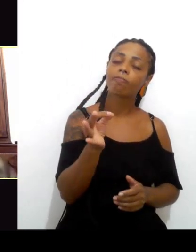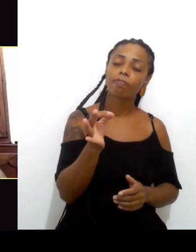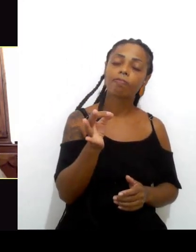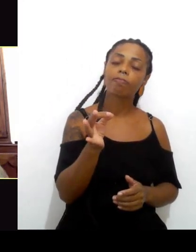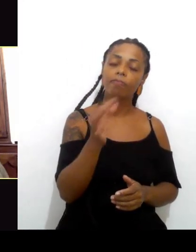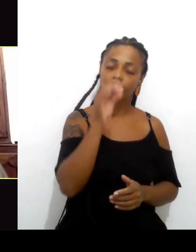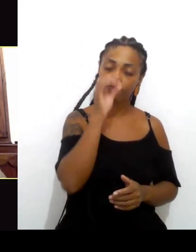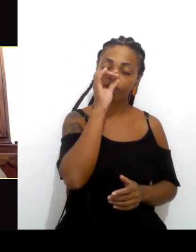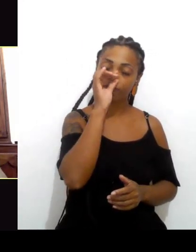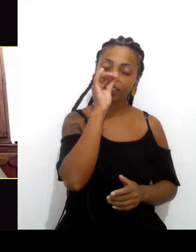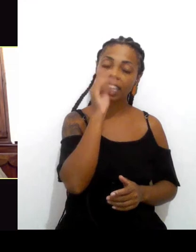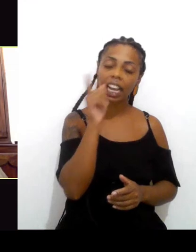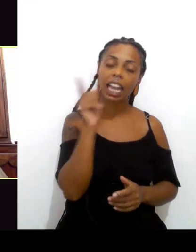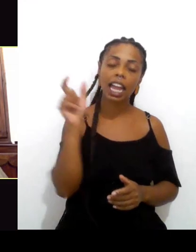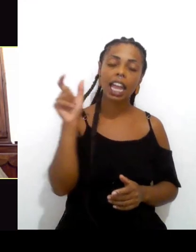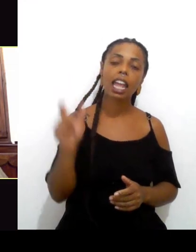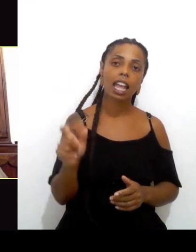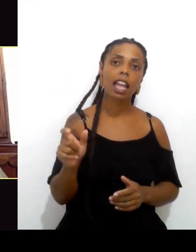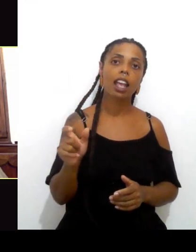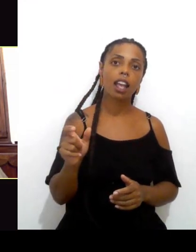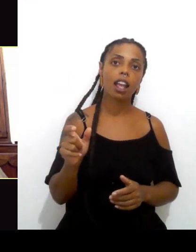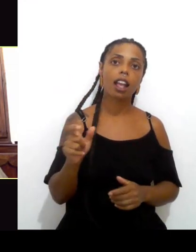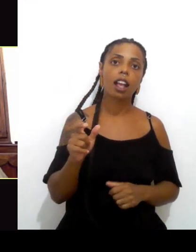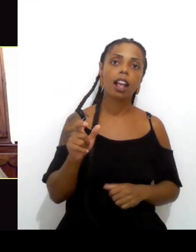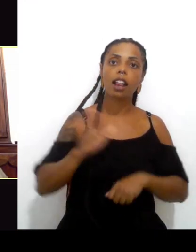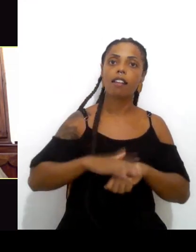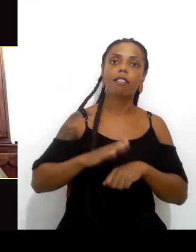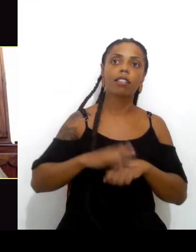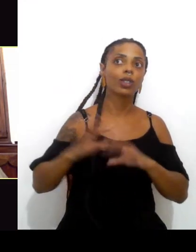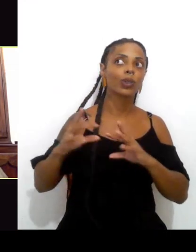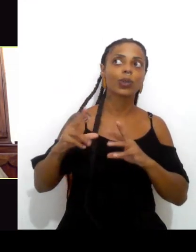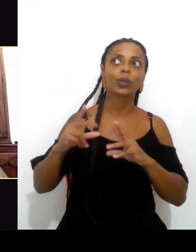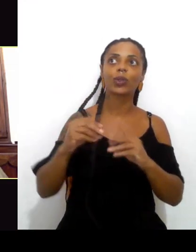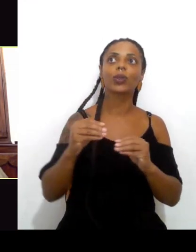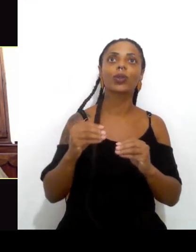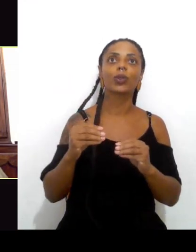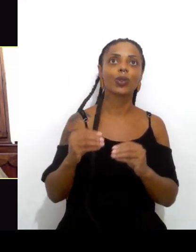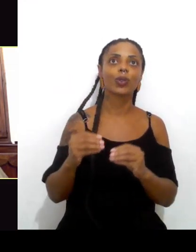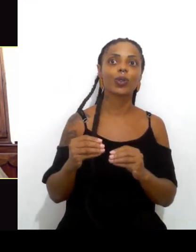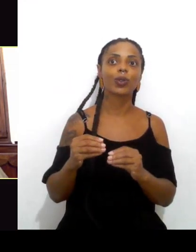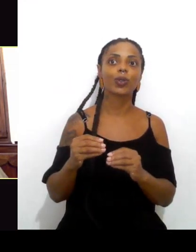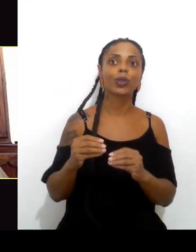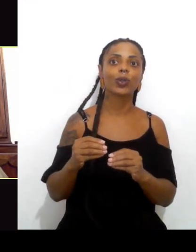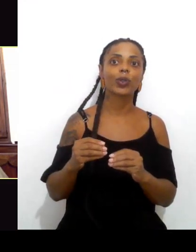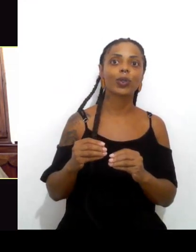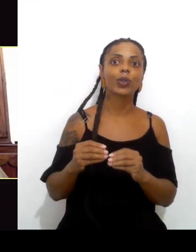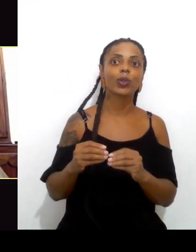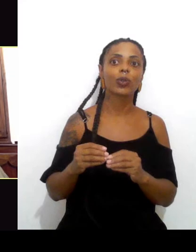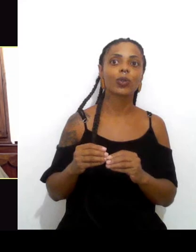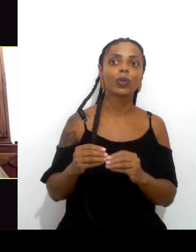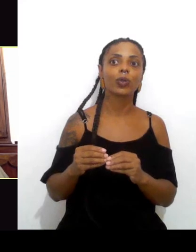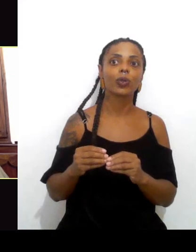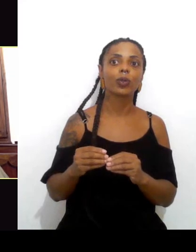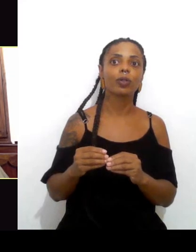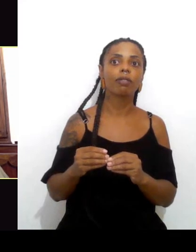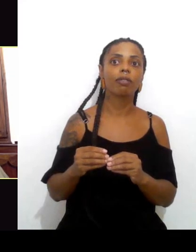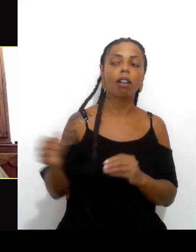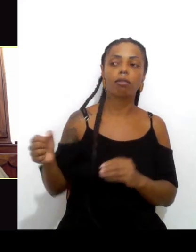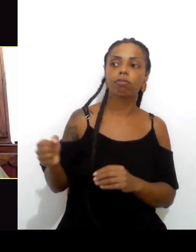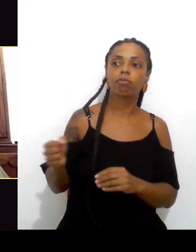Claro ele fazia tudo para colocar as pessoas